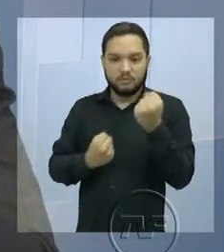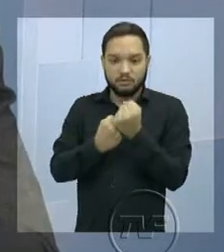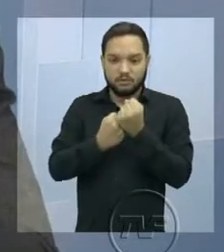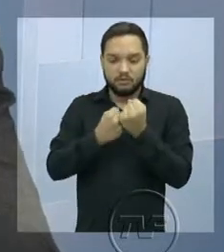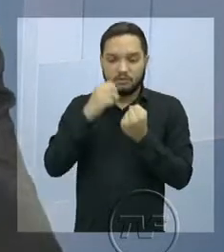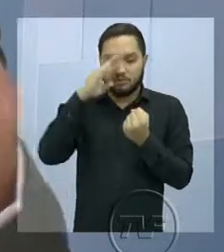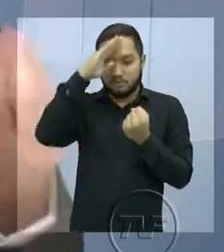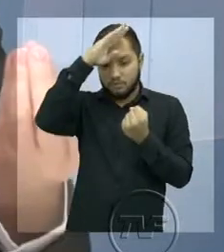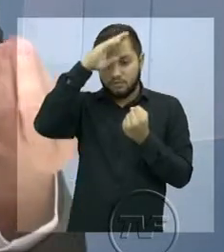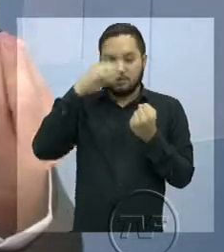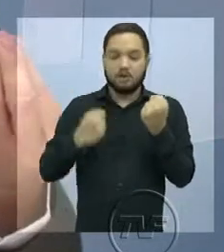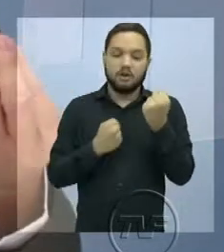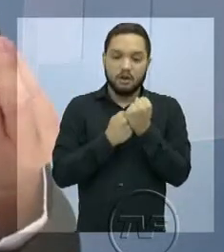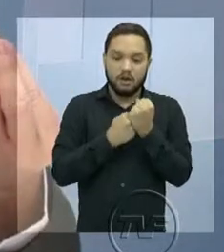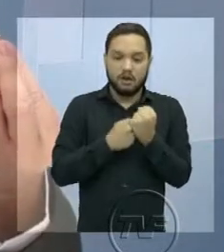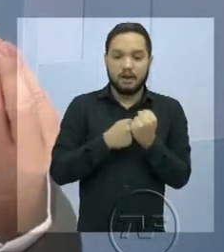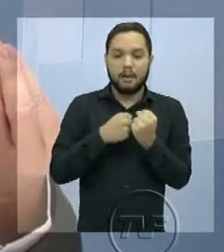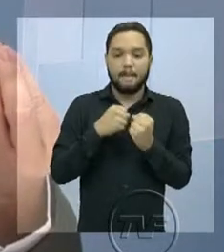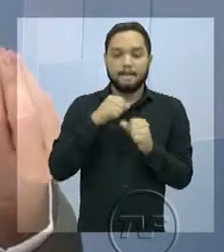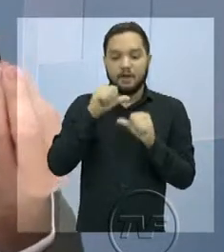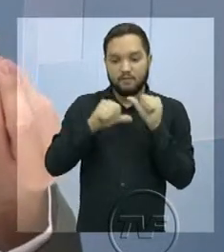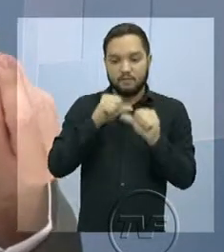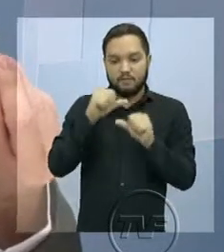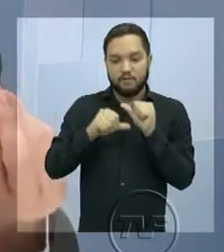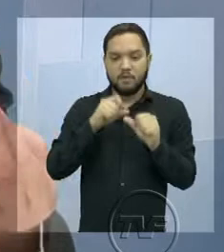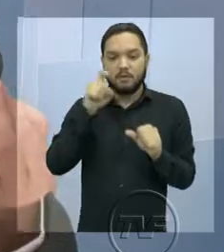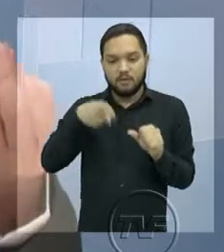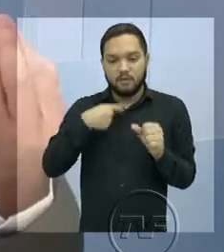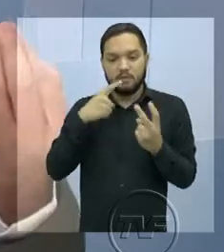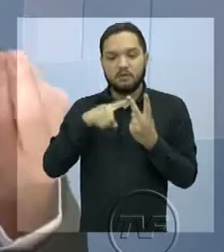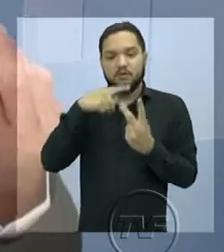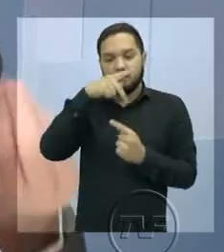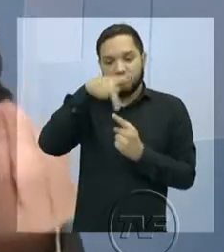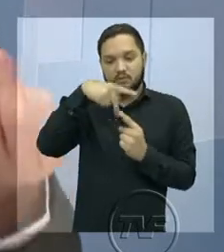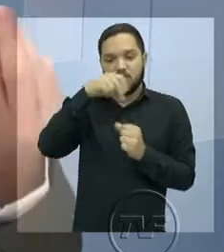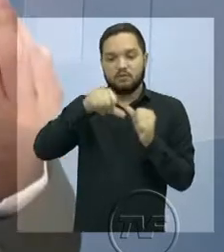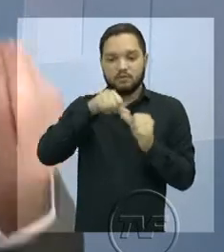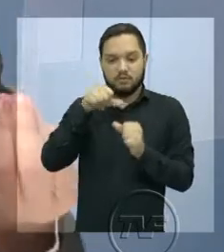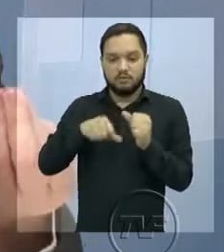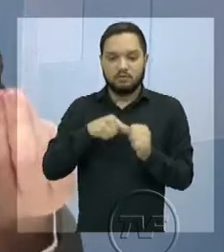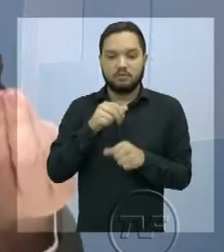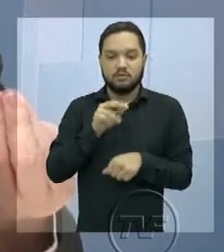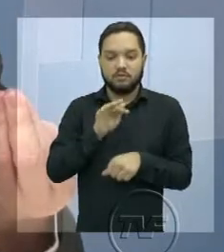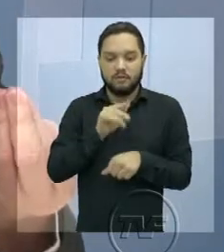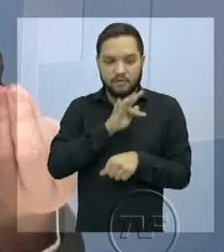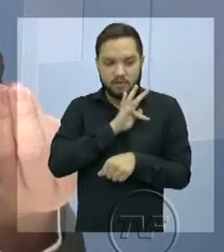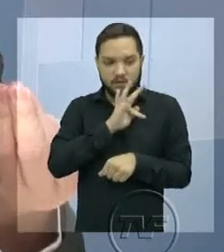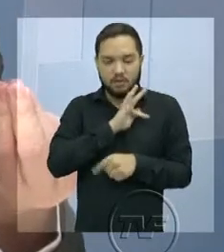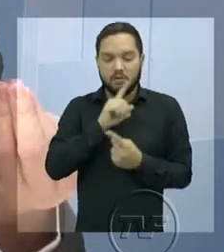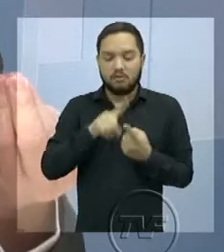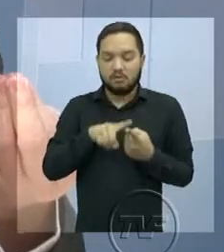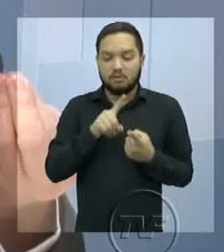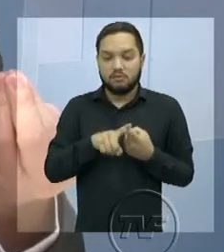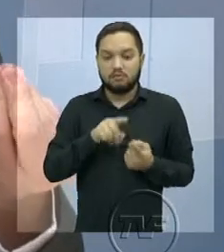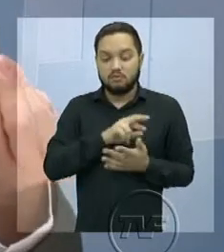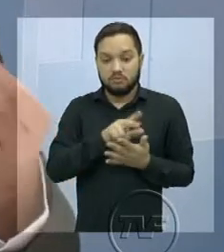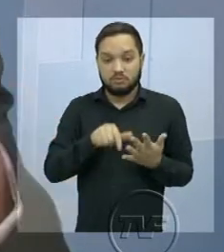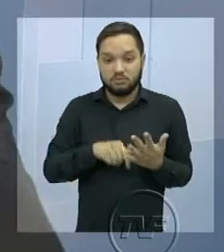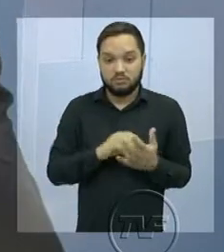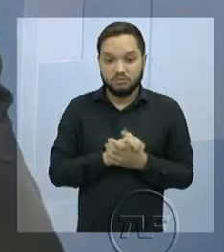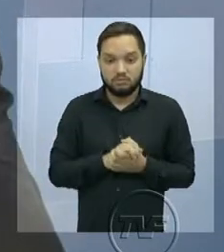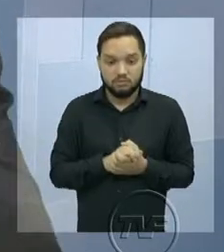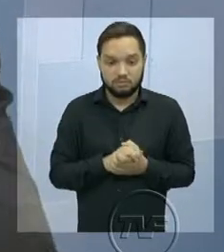favor tanto da reforma tributária, como da reforma da Previdência, ajuste fiscal, entre outros. Querem que o governo...